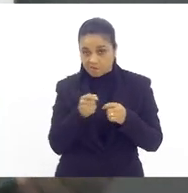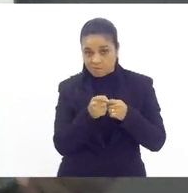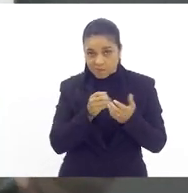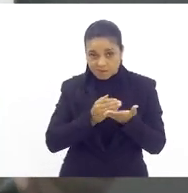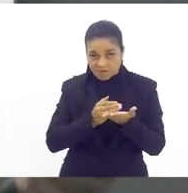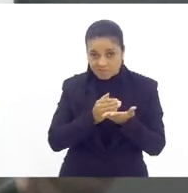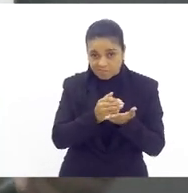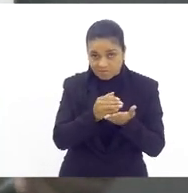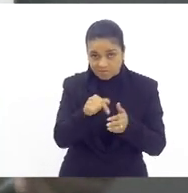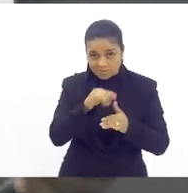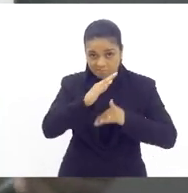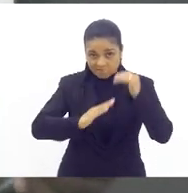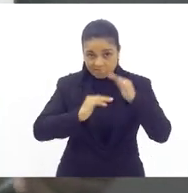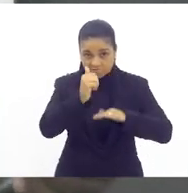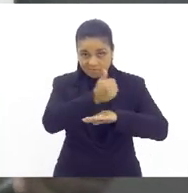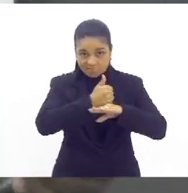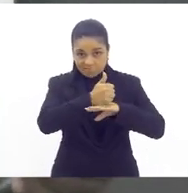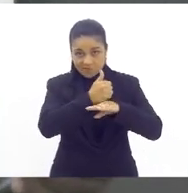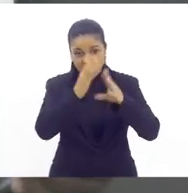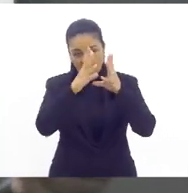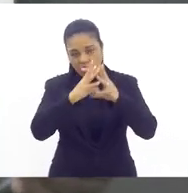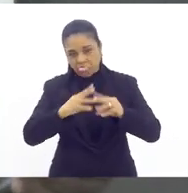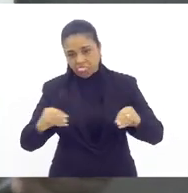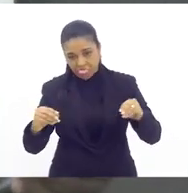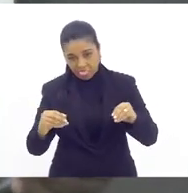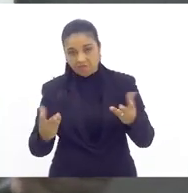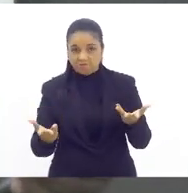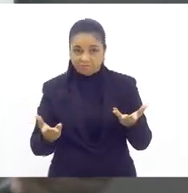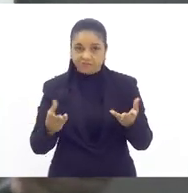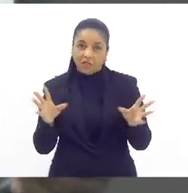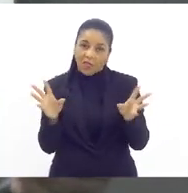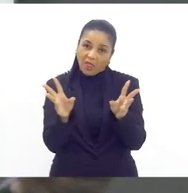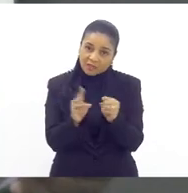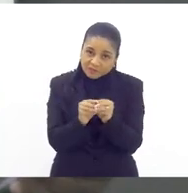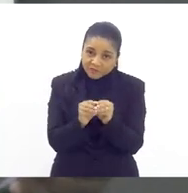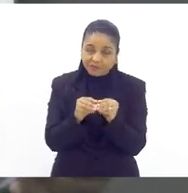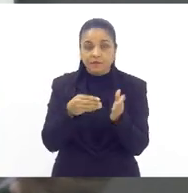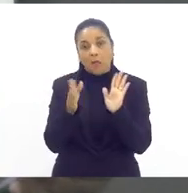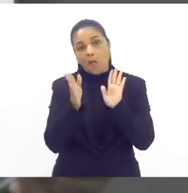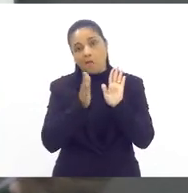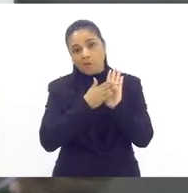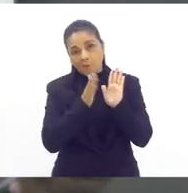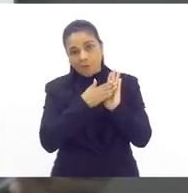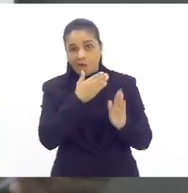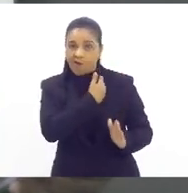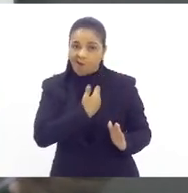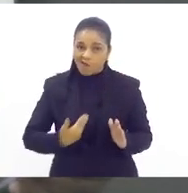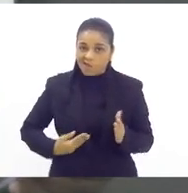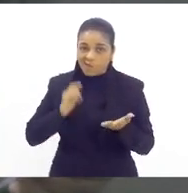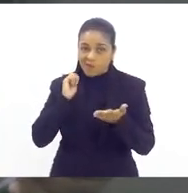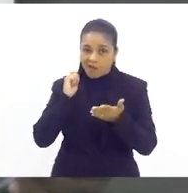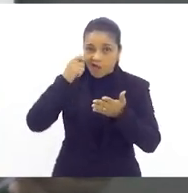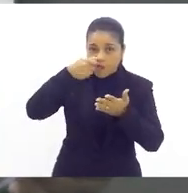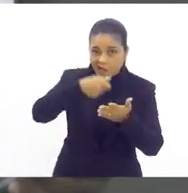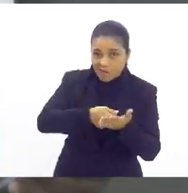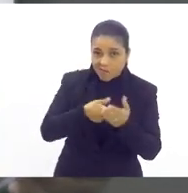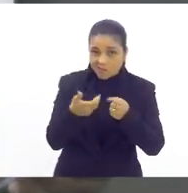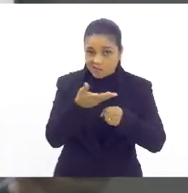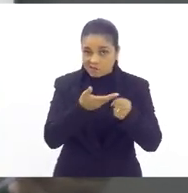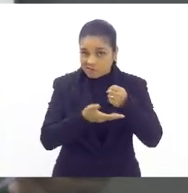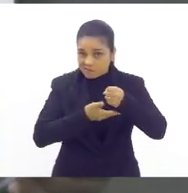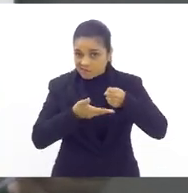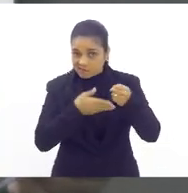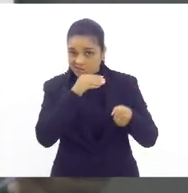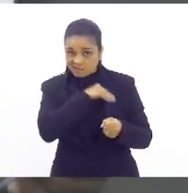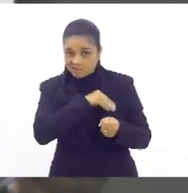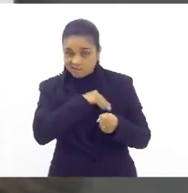ela vai ser desmantelada em resumo a proposta do governo para o pagamento do piso só para